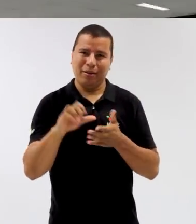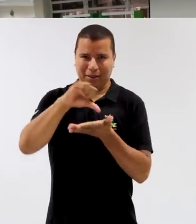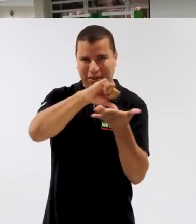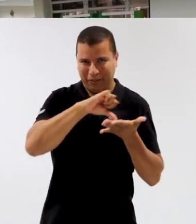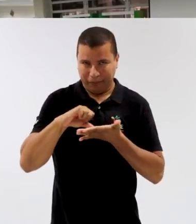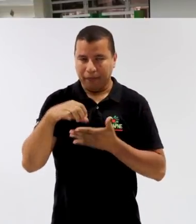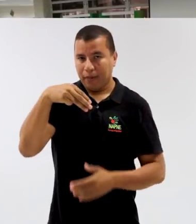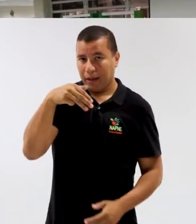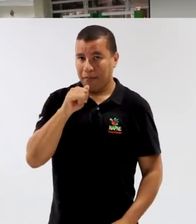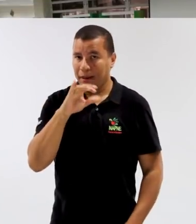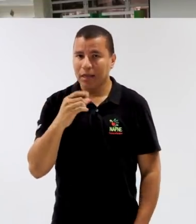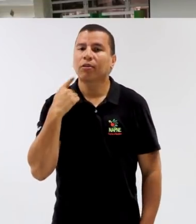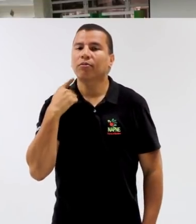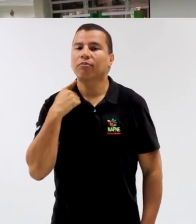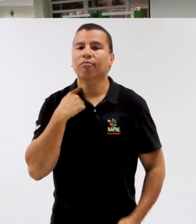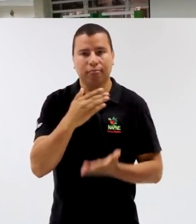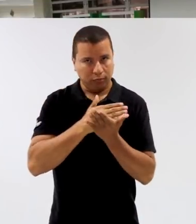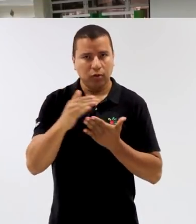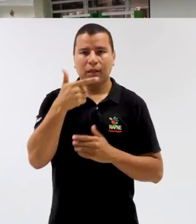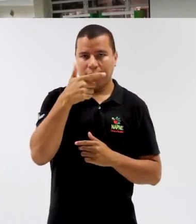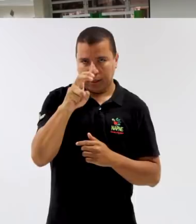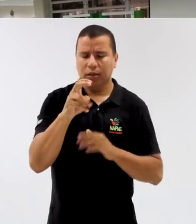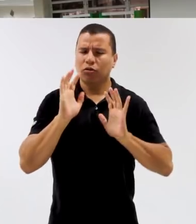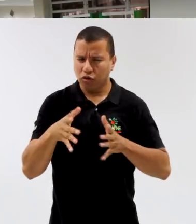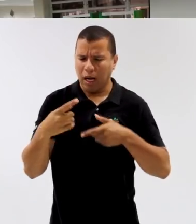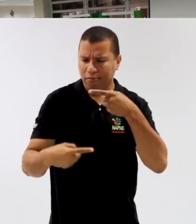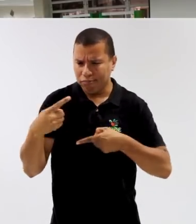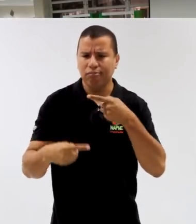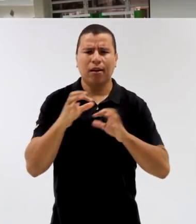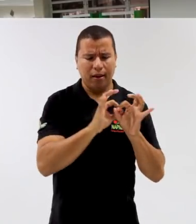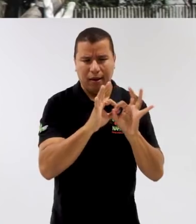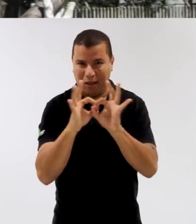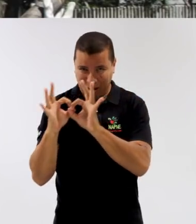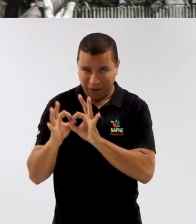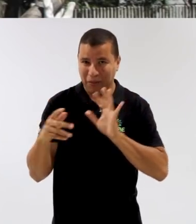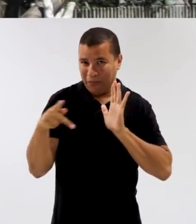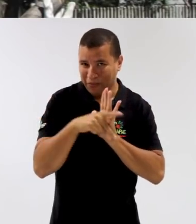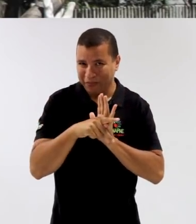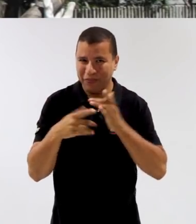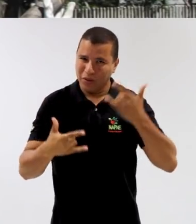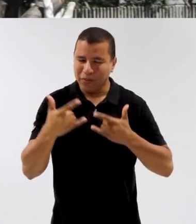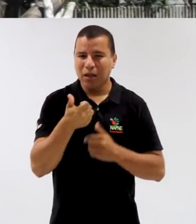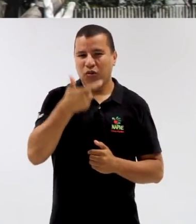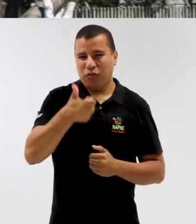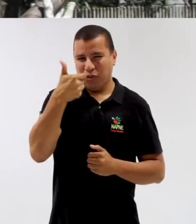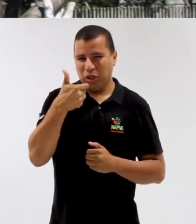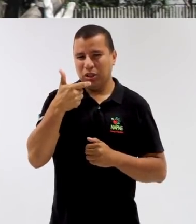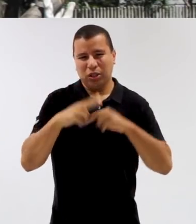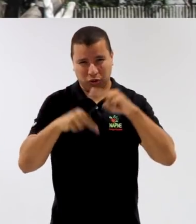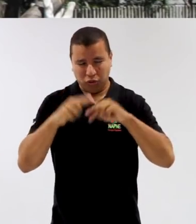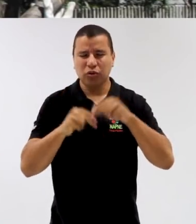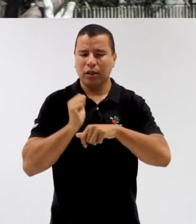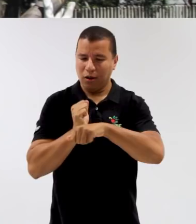maio os 25 campi realizaram as etapas locais da olimpíada de robótica do ifpr no dia 12 de junho o campus foz do